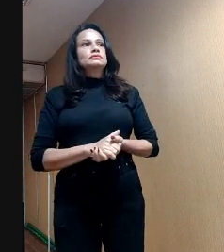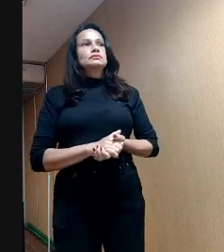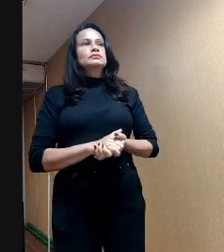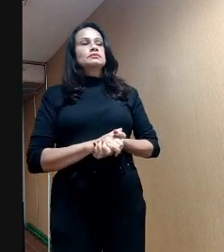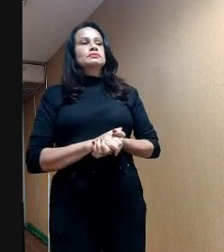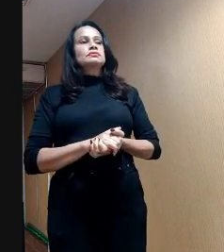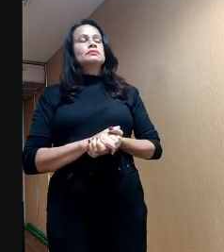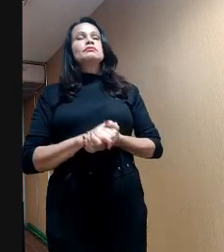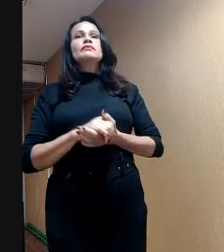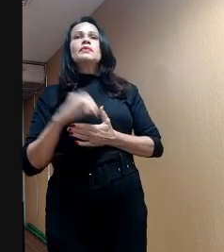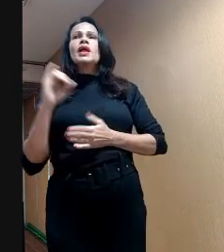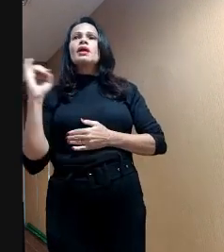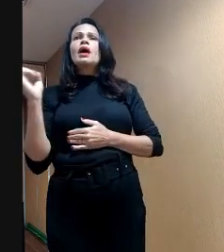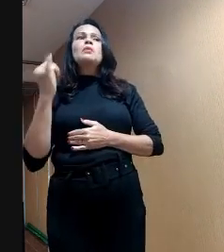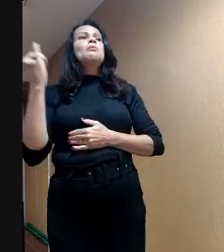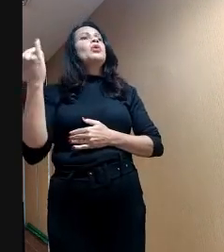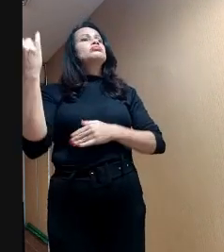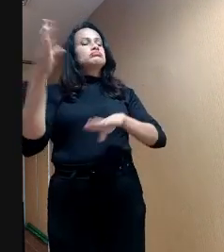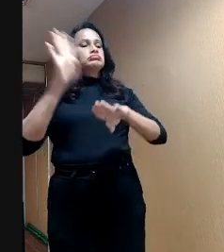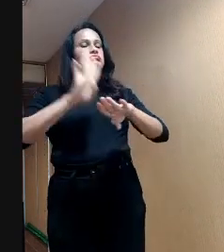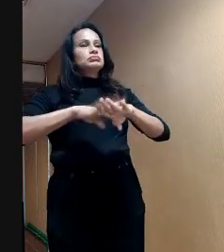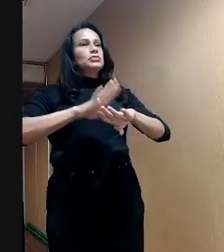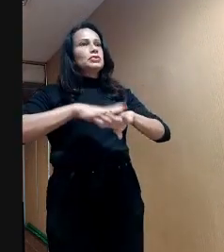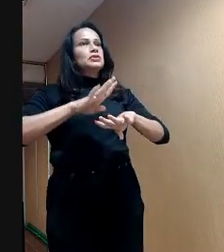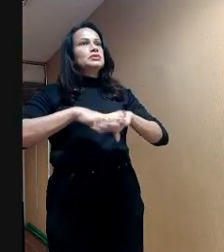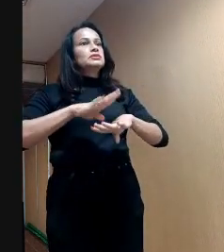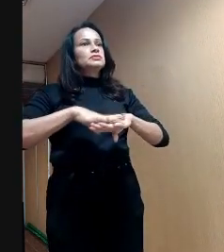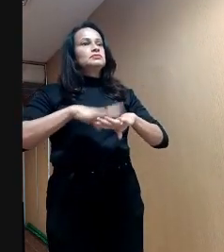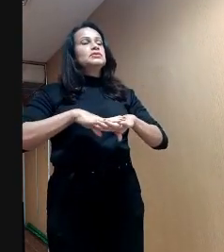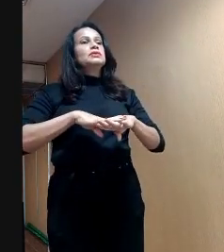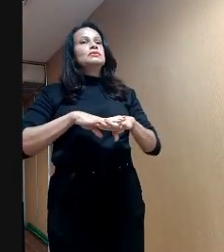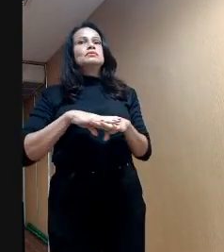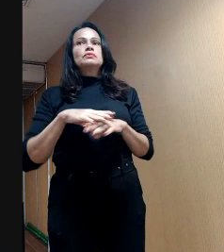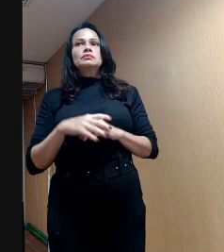Dizer da importância da temática, quando nós